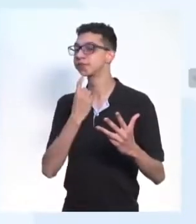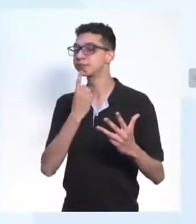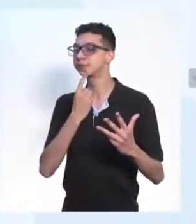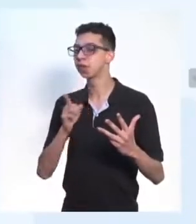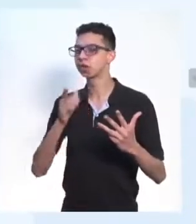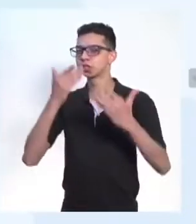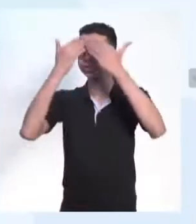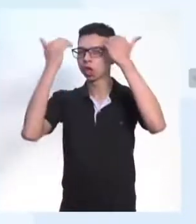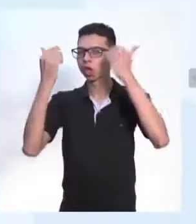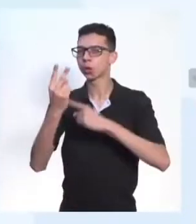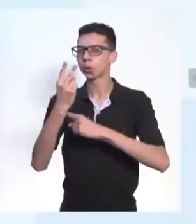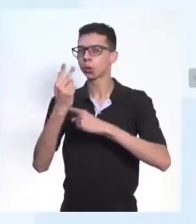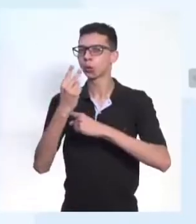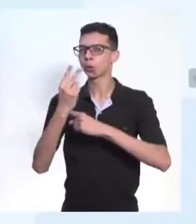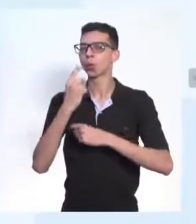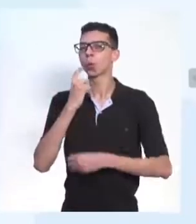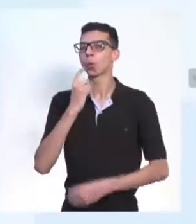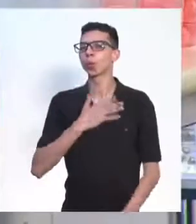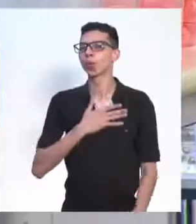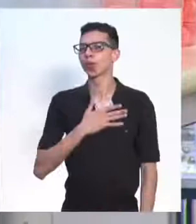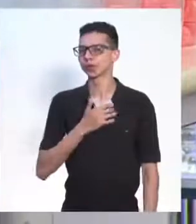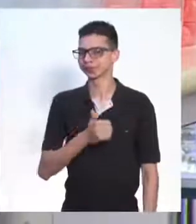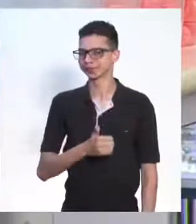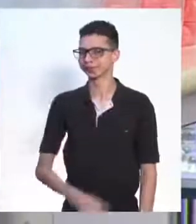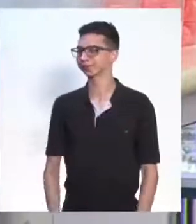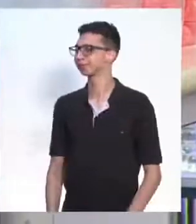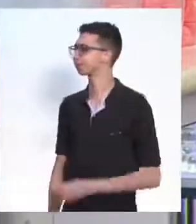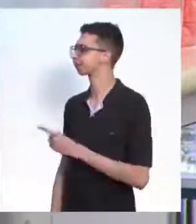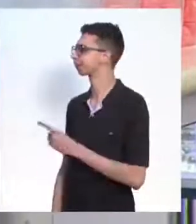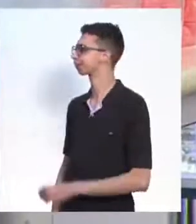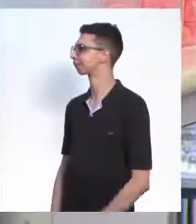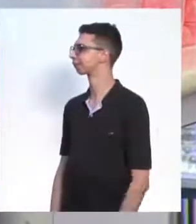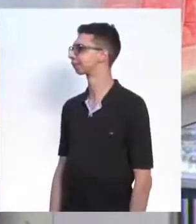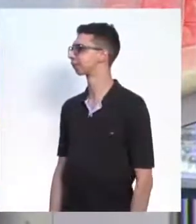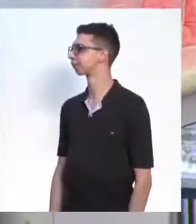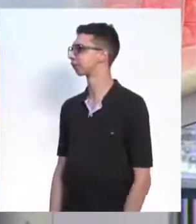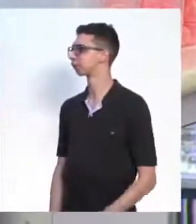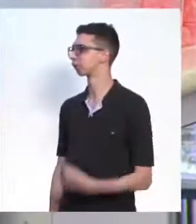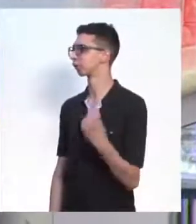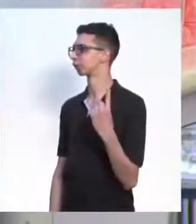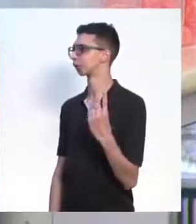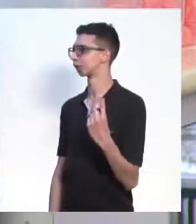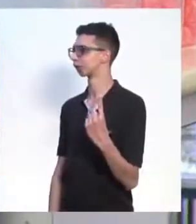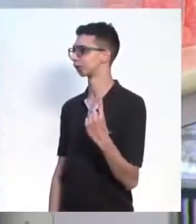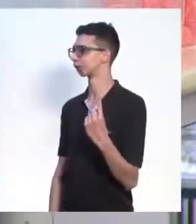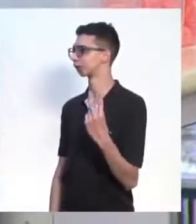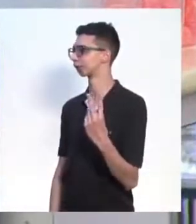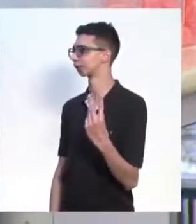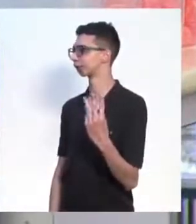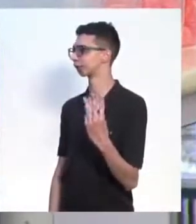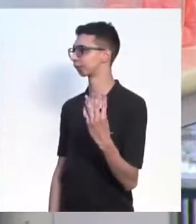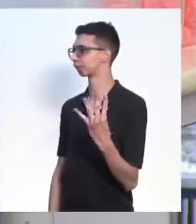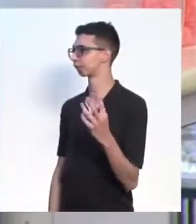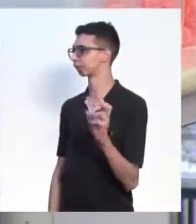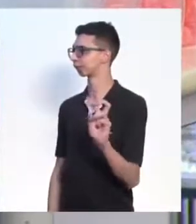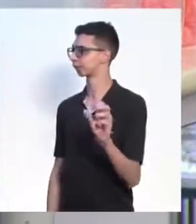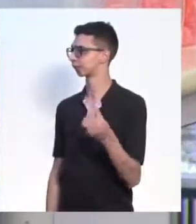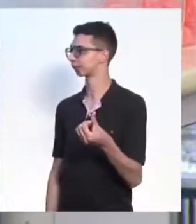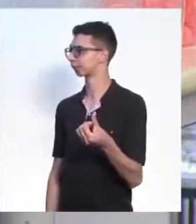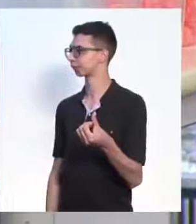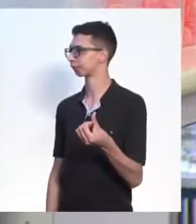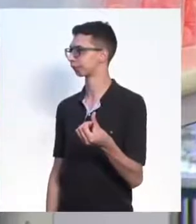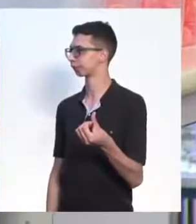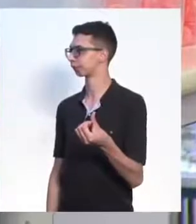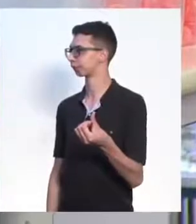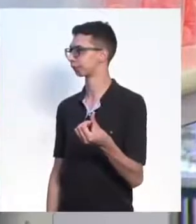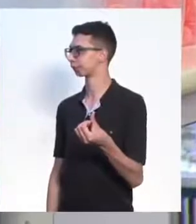conta das minhas balas de goma. Vamos. 1, 2, 3, 4, 5,